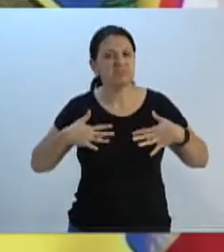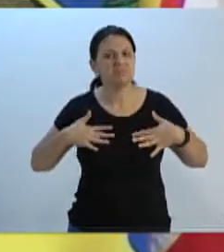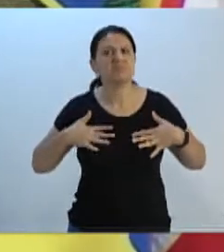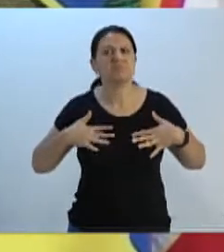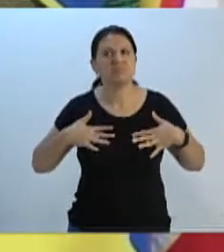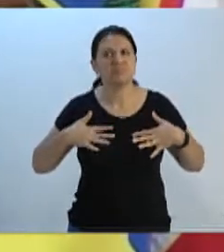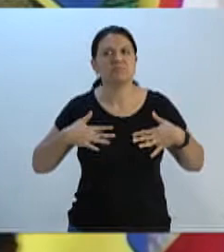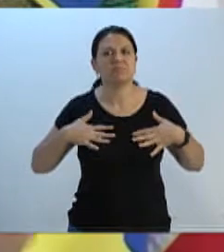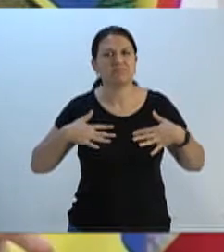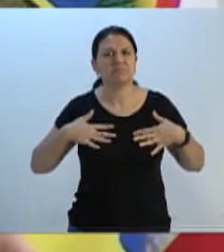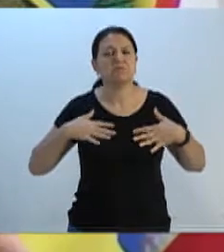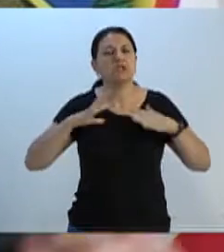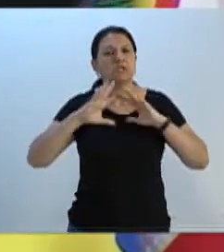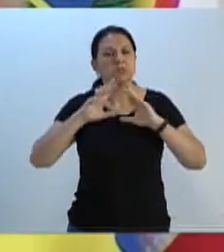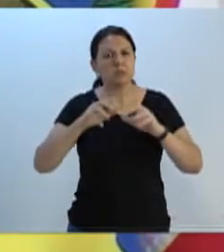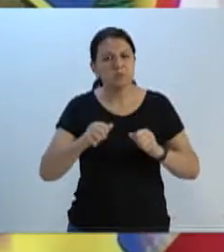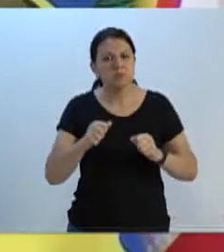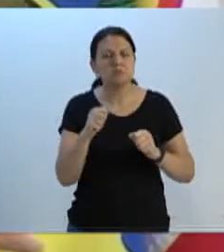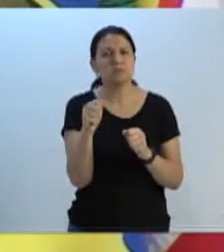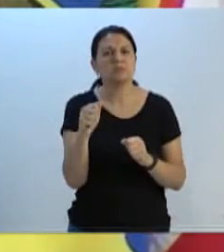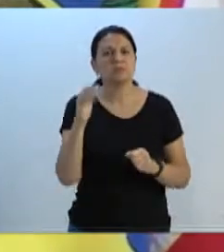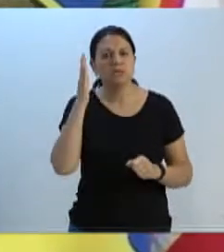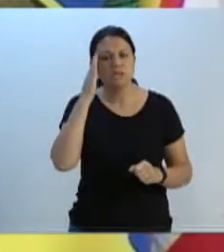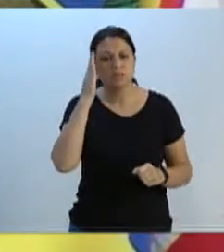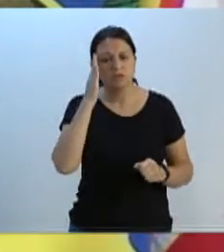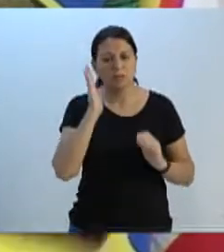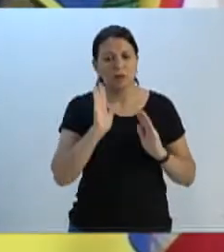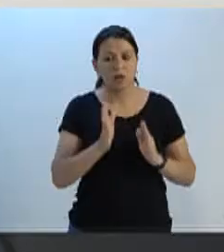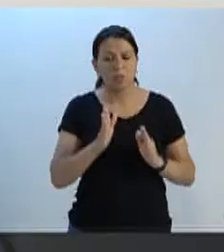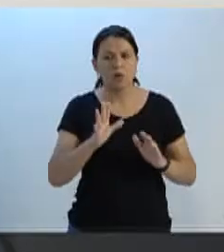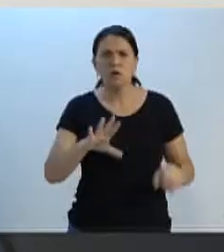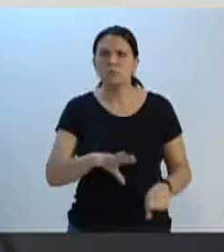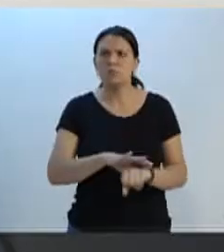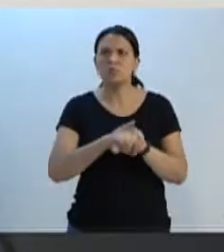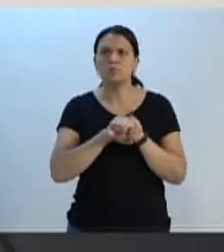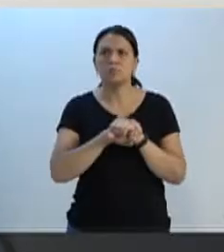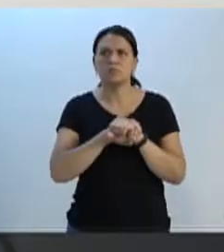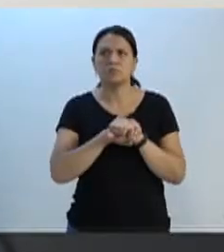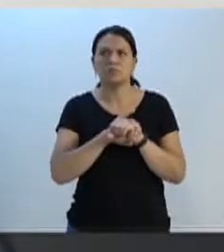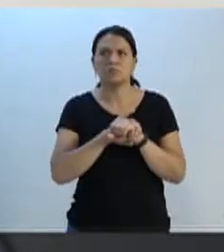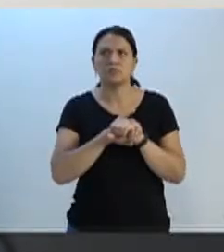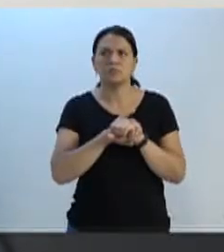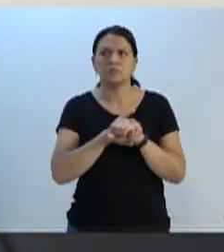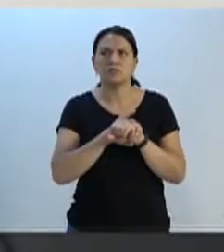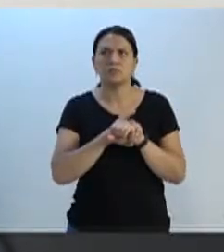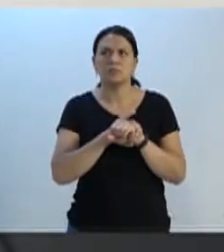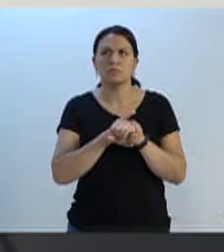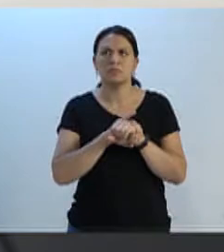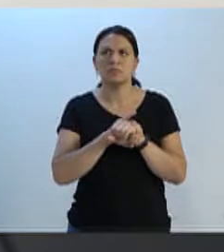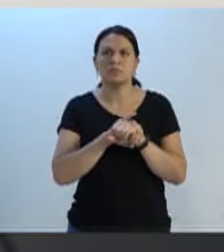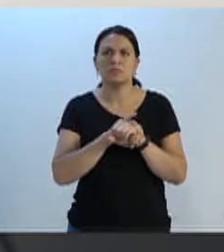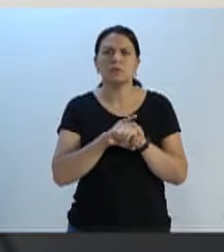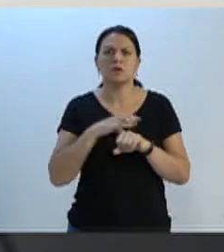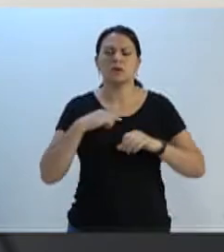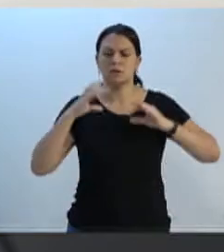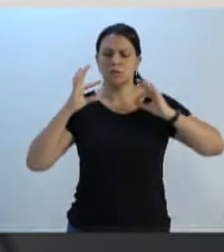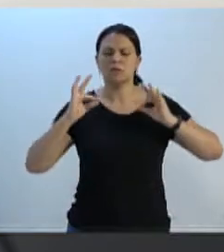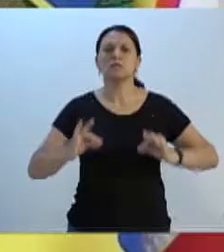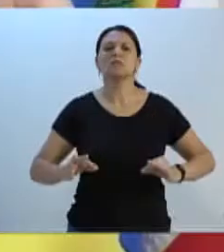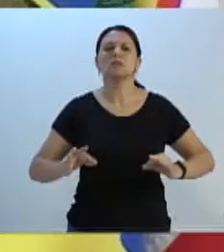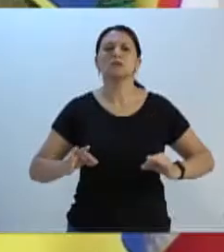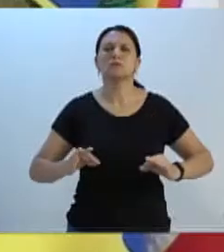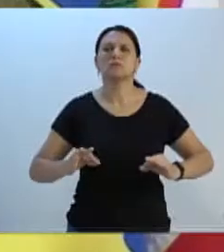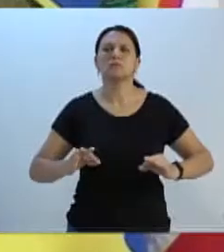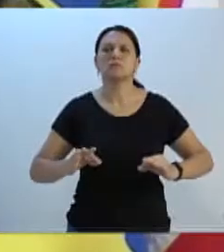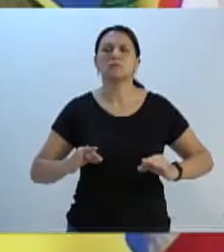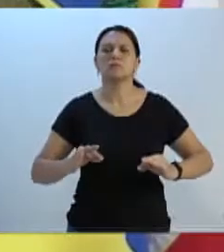que a gente tem ouvido nos dá segurança. E aquilo que a gente tem ouvido nos dá certeza de que a